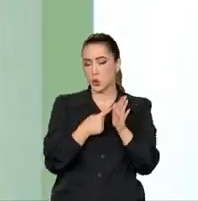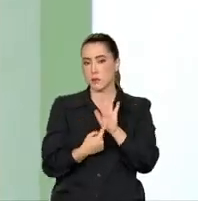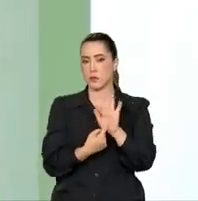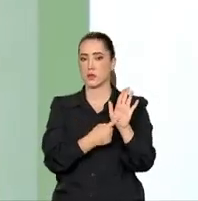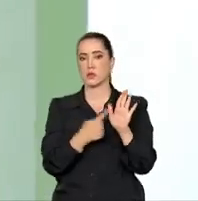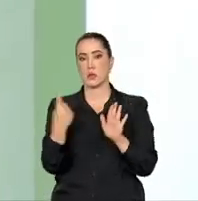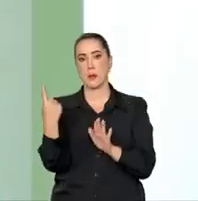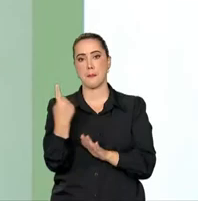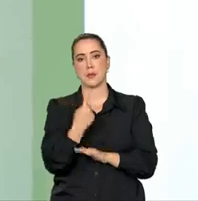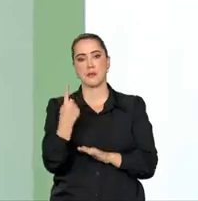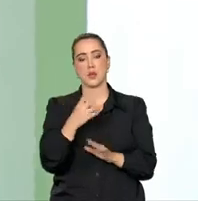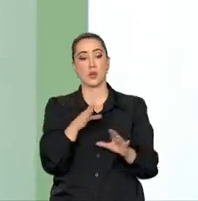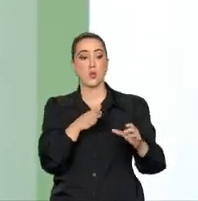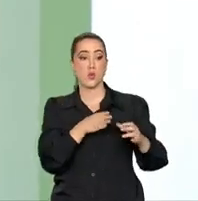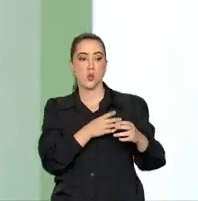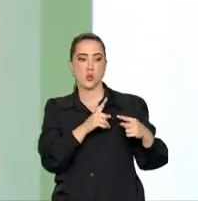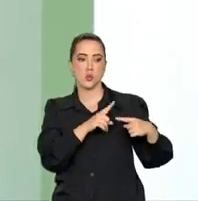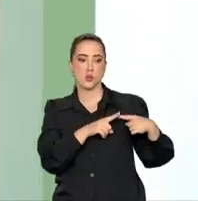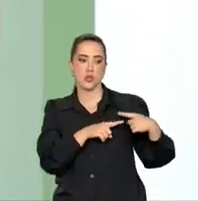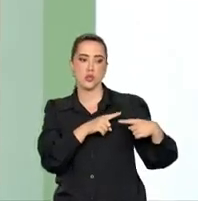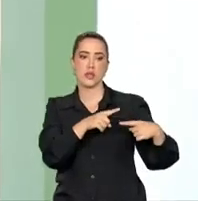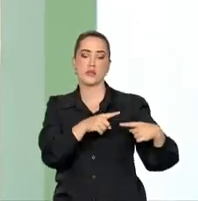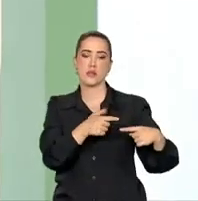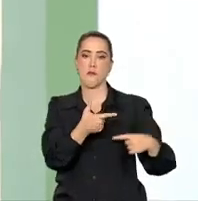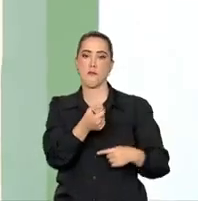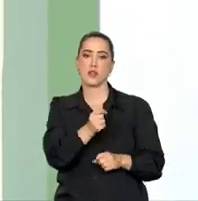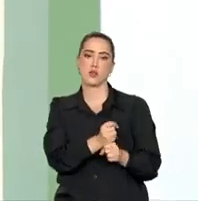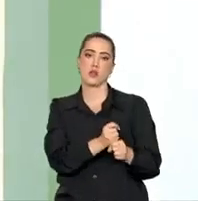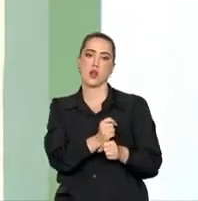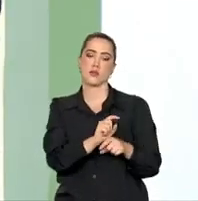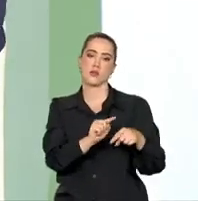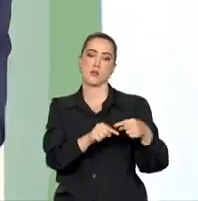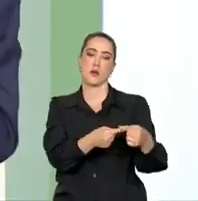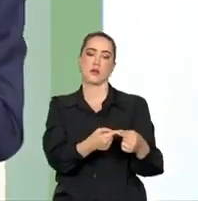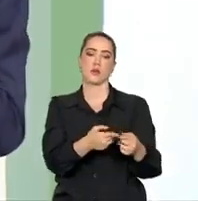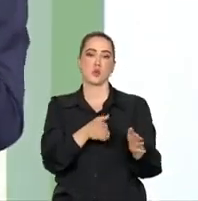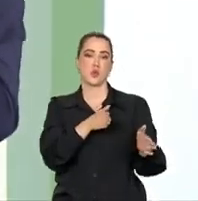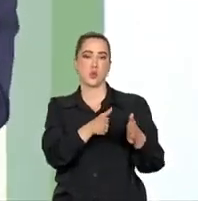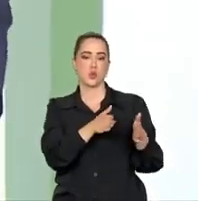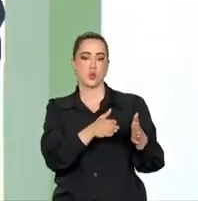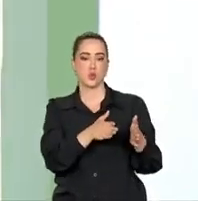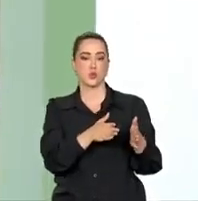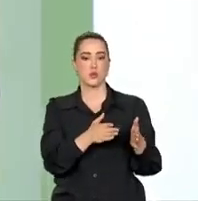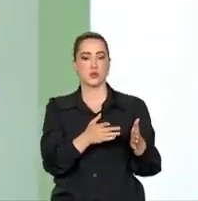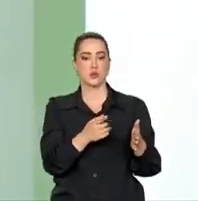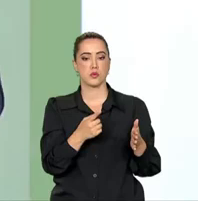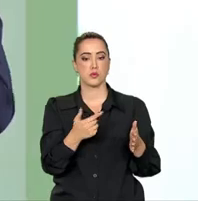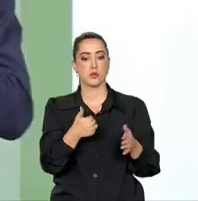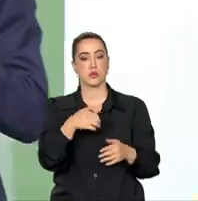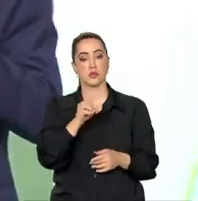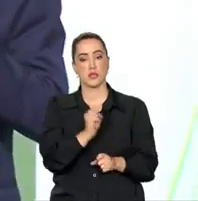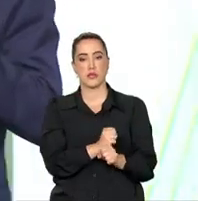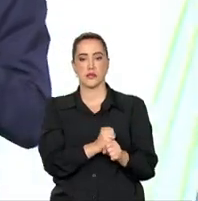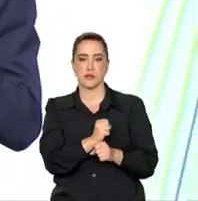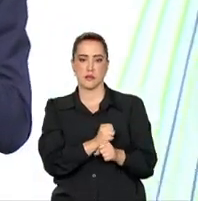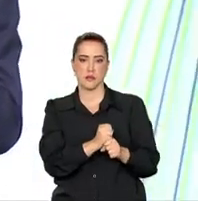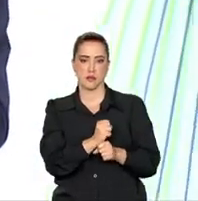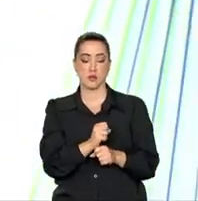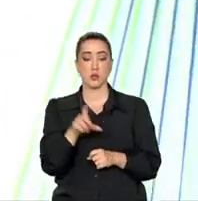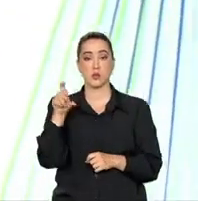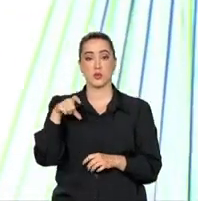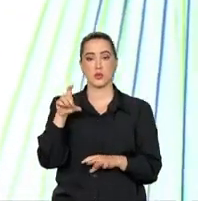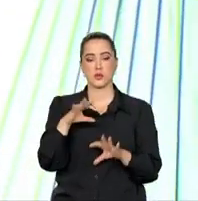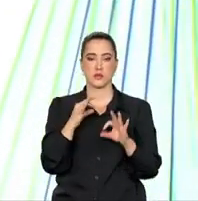da primeira geração, nós vamos completar agora 20 anos, né, daquela geração dos primeiros 10 anos do